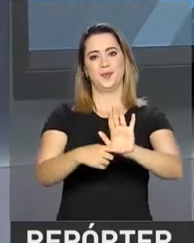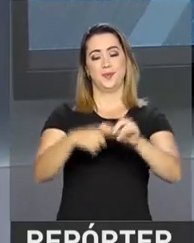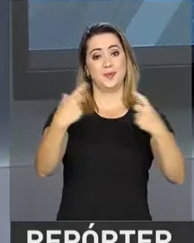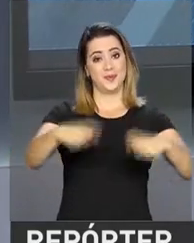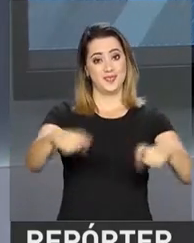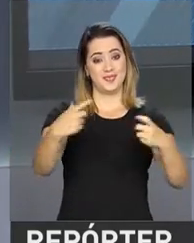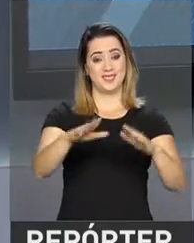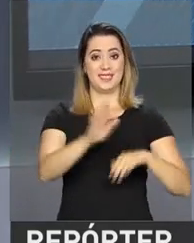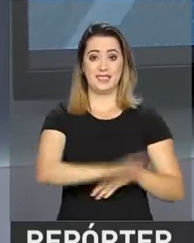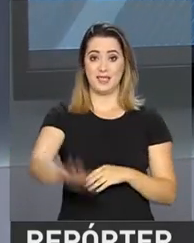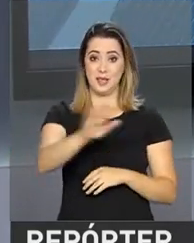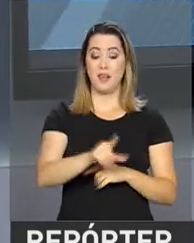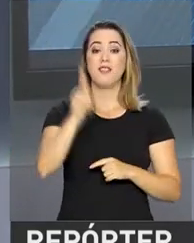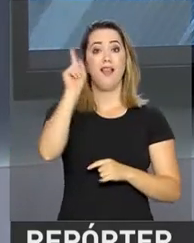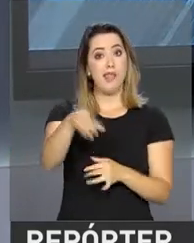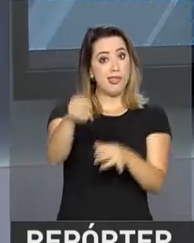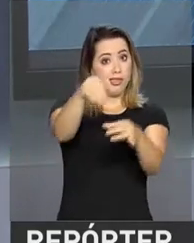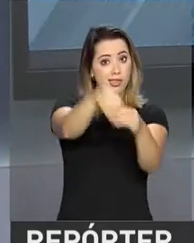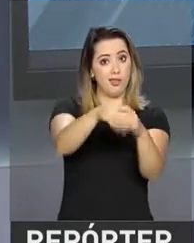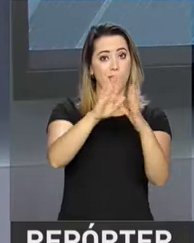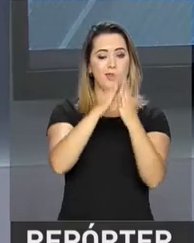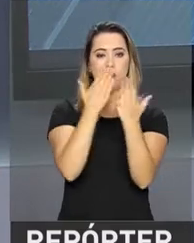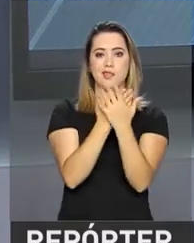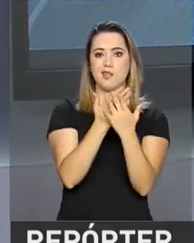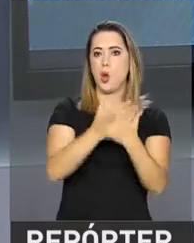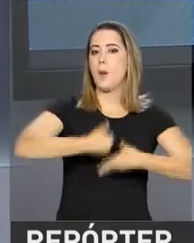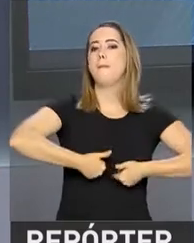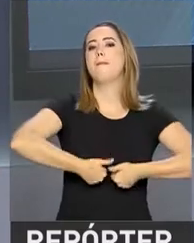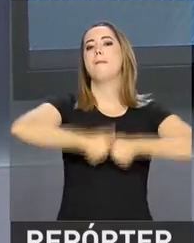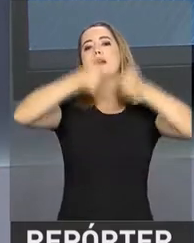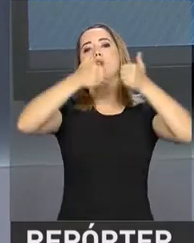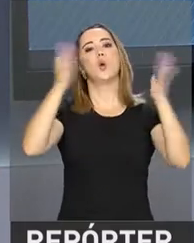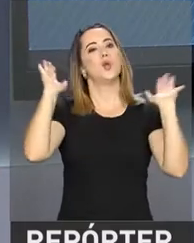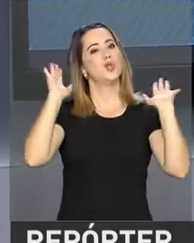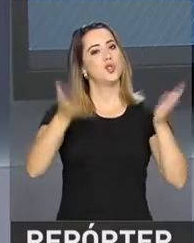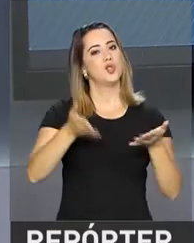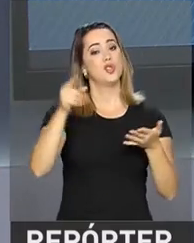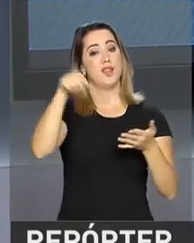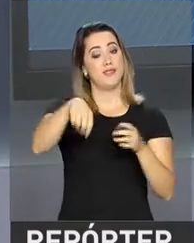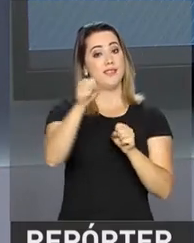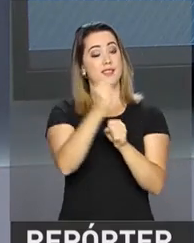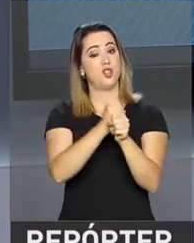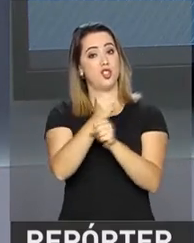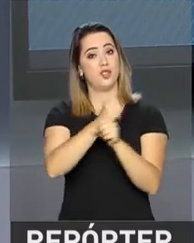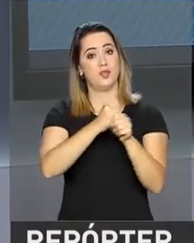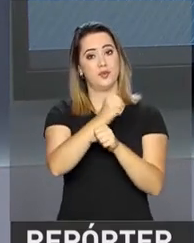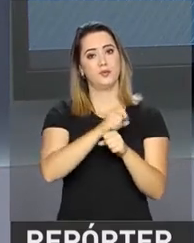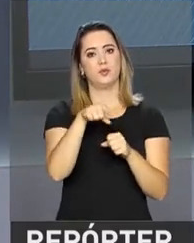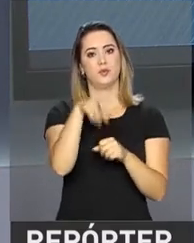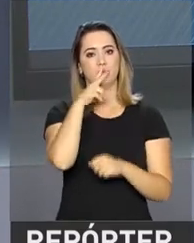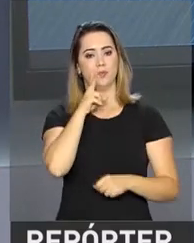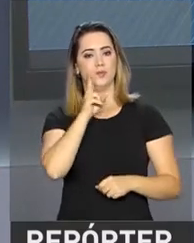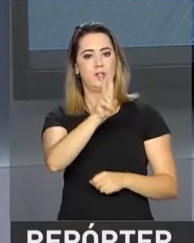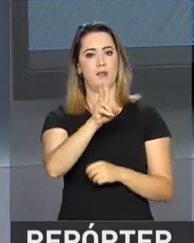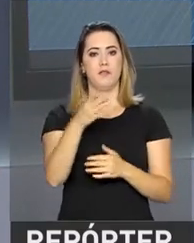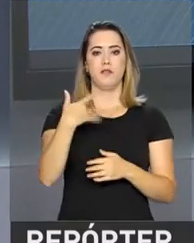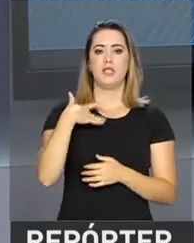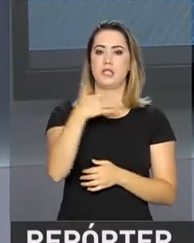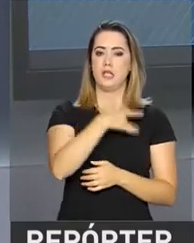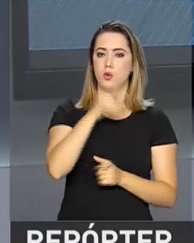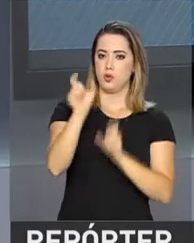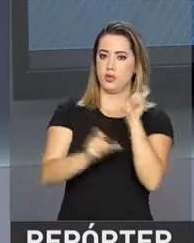a frequência dos alunos foi a segunda melhor já registrada neste ano e o acompanhamento da saúde dos